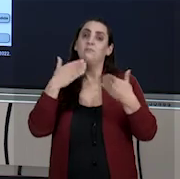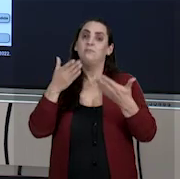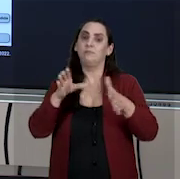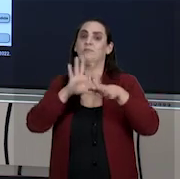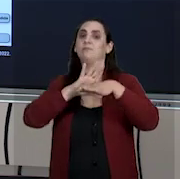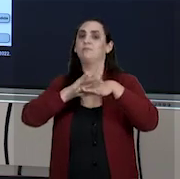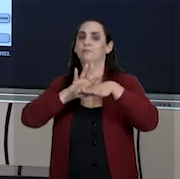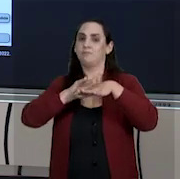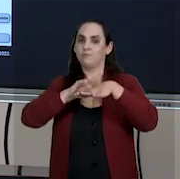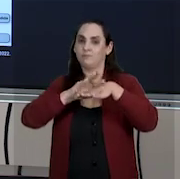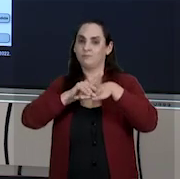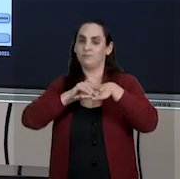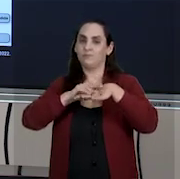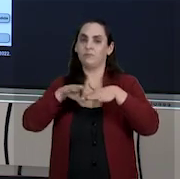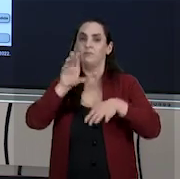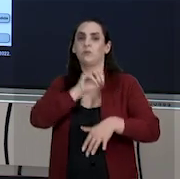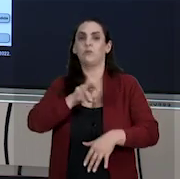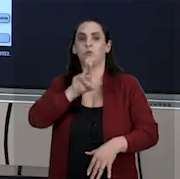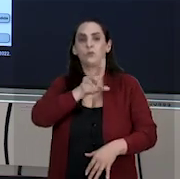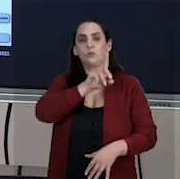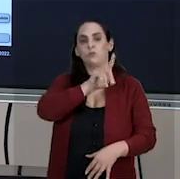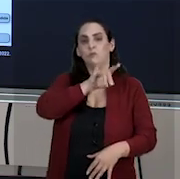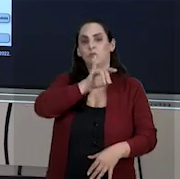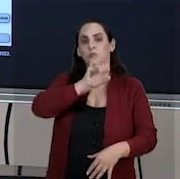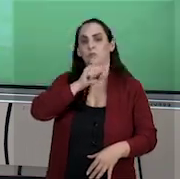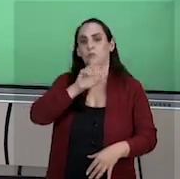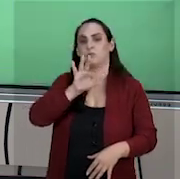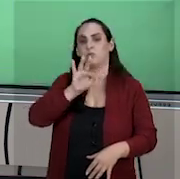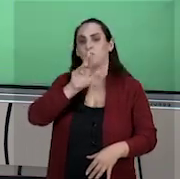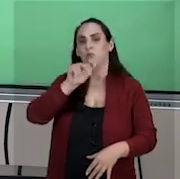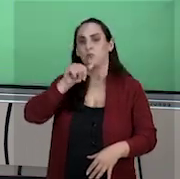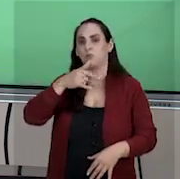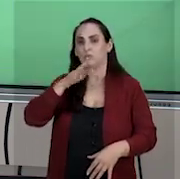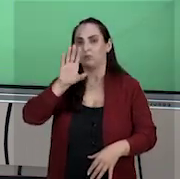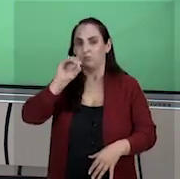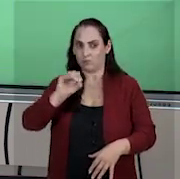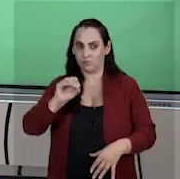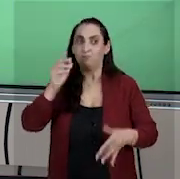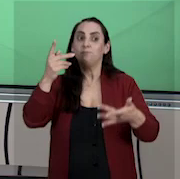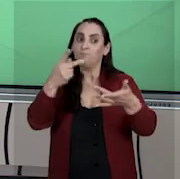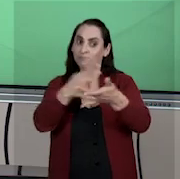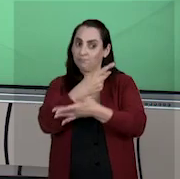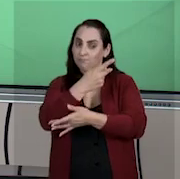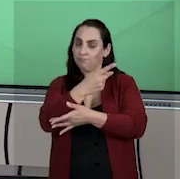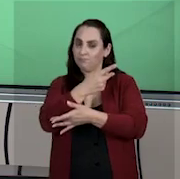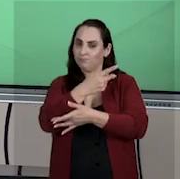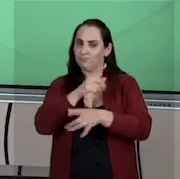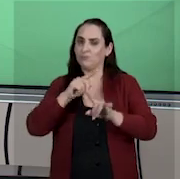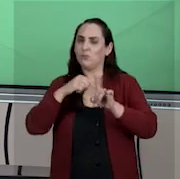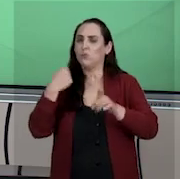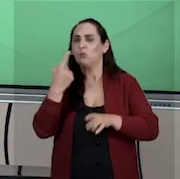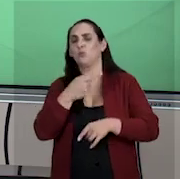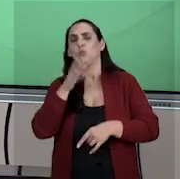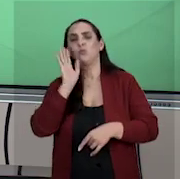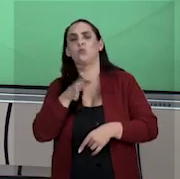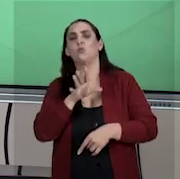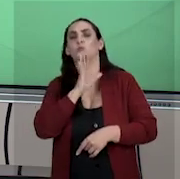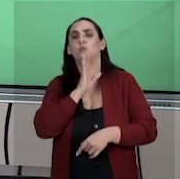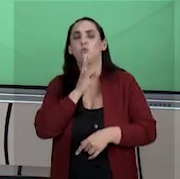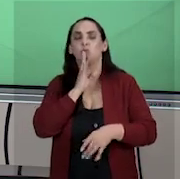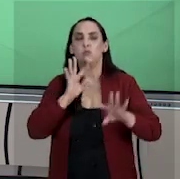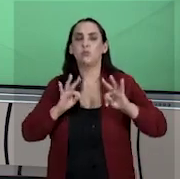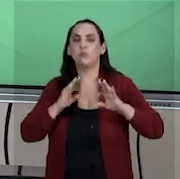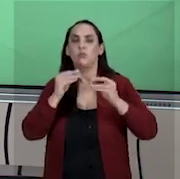ou uma disfunção que vai ocorrer. Bom, agora que a gente já sabe, né, o que é o processo